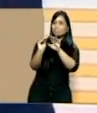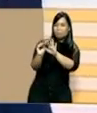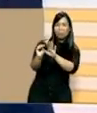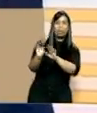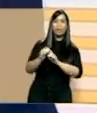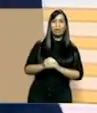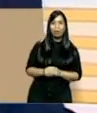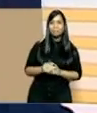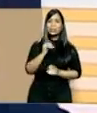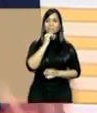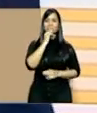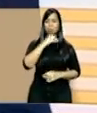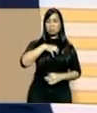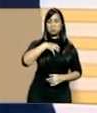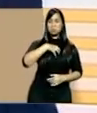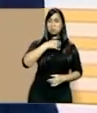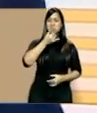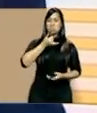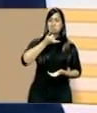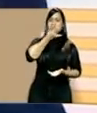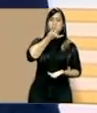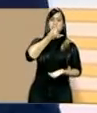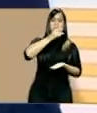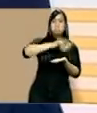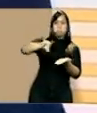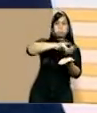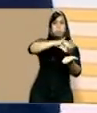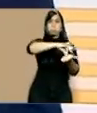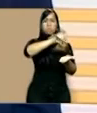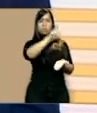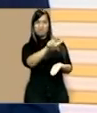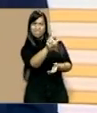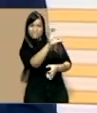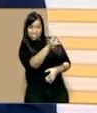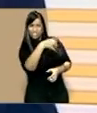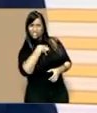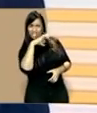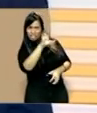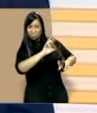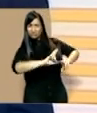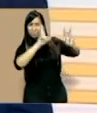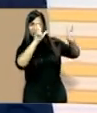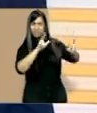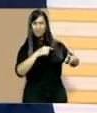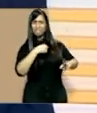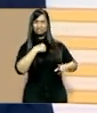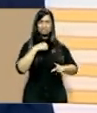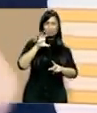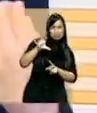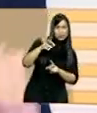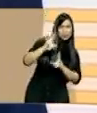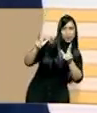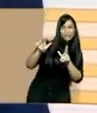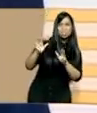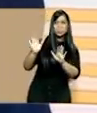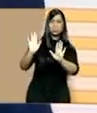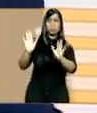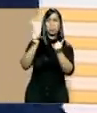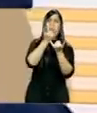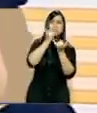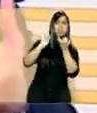a xenofobia, a homofobia, aquilo que é diferente da minha forma de ver e de pensar, eu rejeito. Eu afasto. Então, se o meu